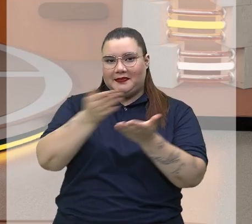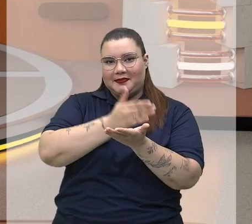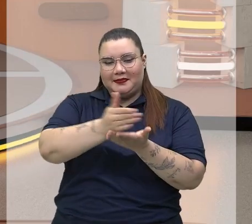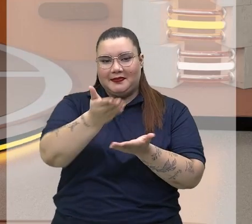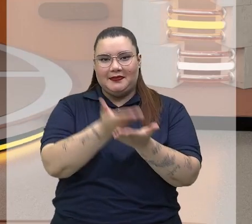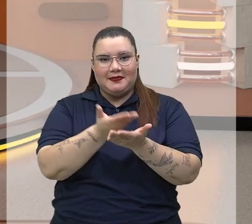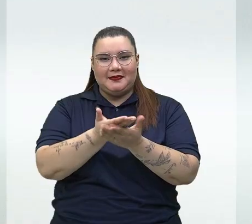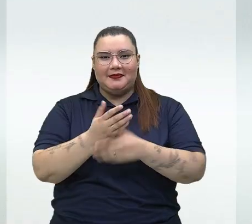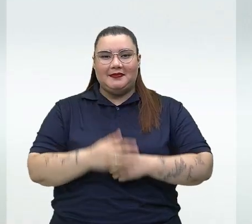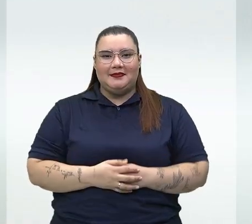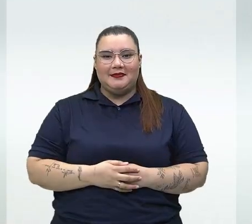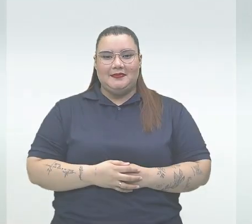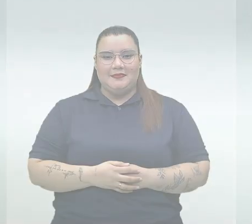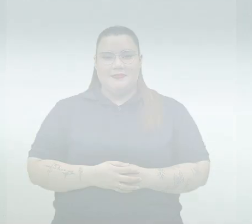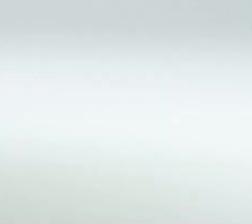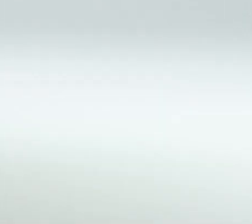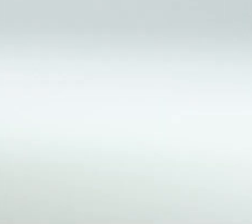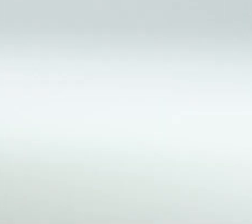ligados nesta aula.